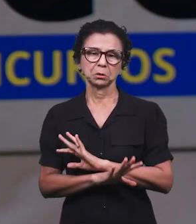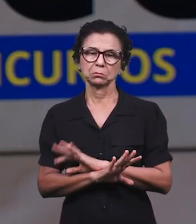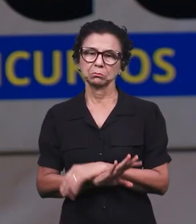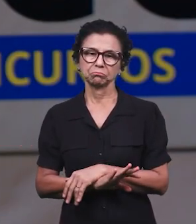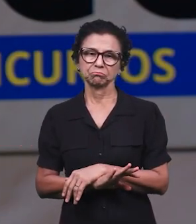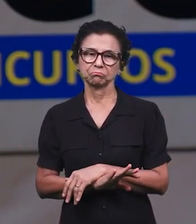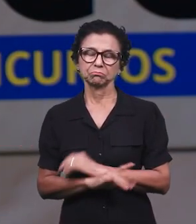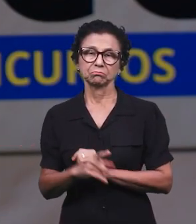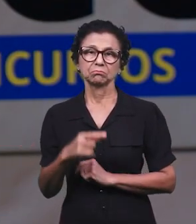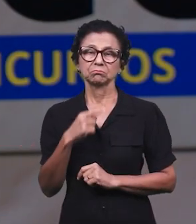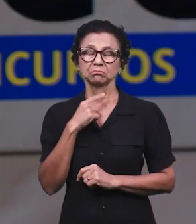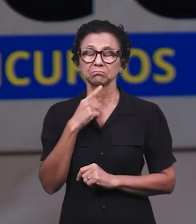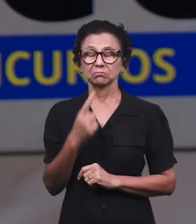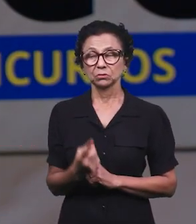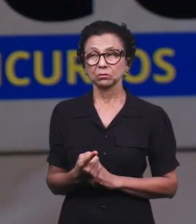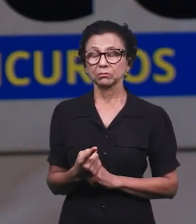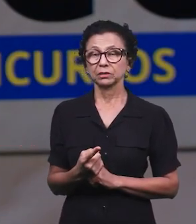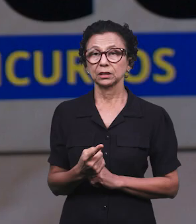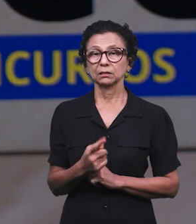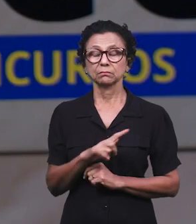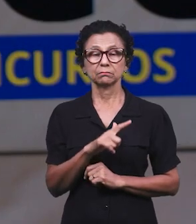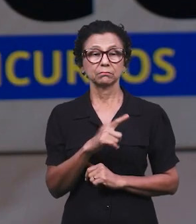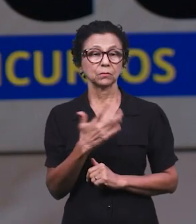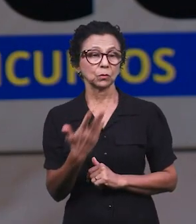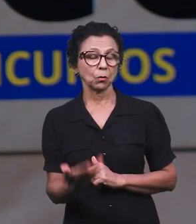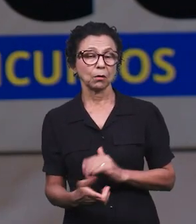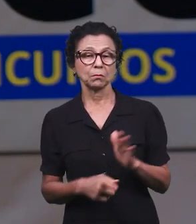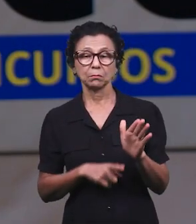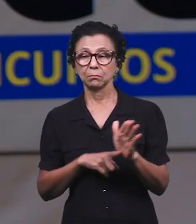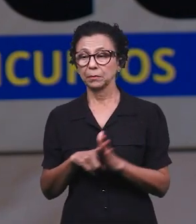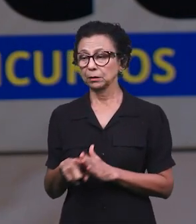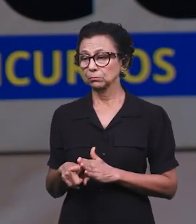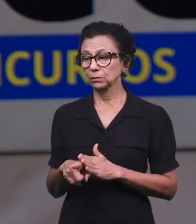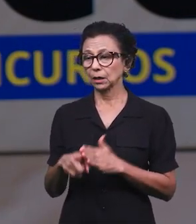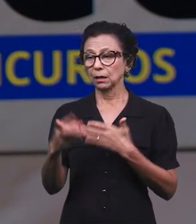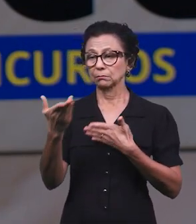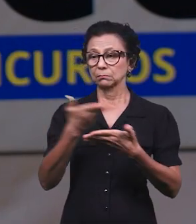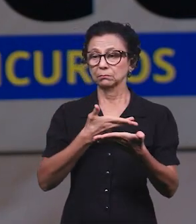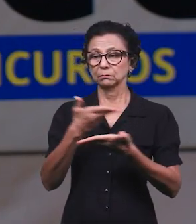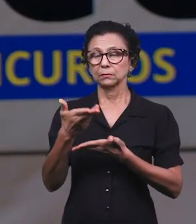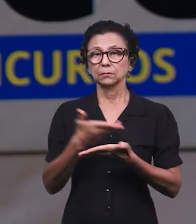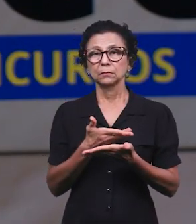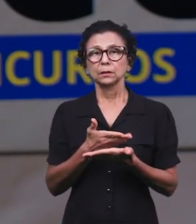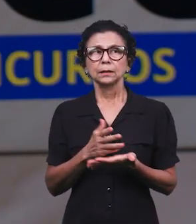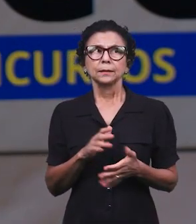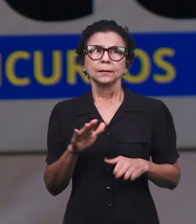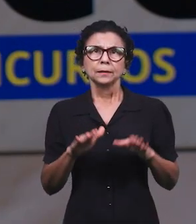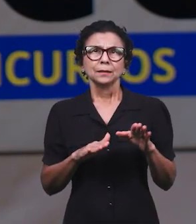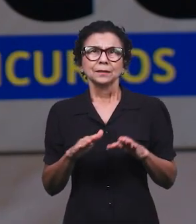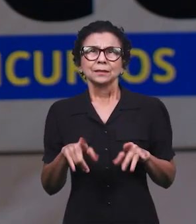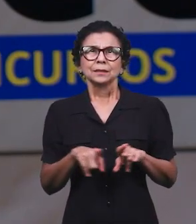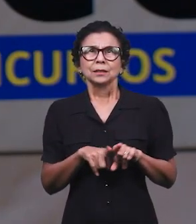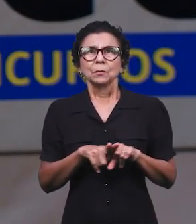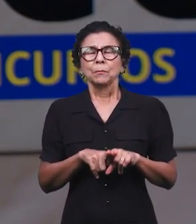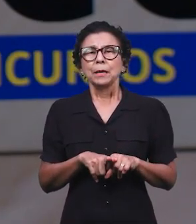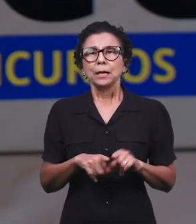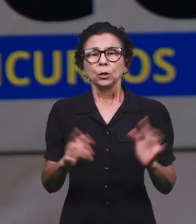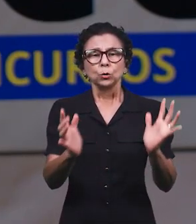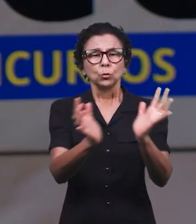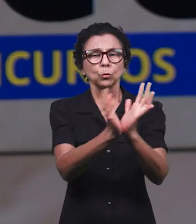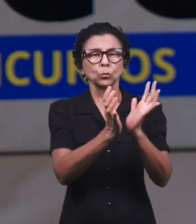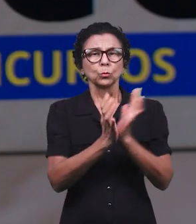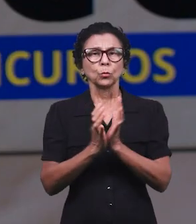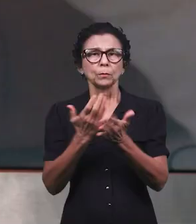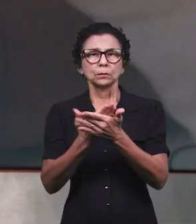essa condição, né, aquela interação com o professor de maneira imediatamente. E às vezes até aquela interação com a turma ali